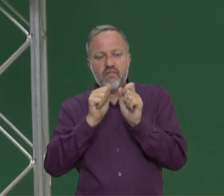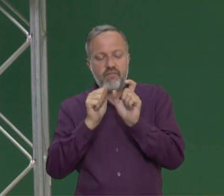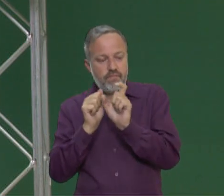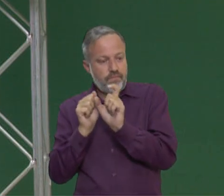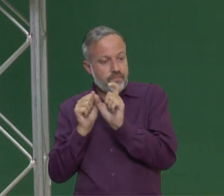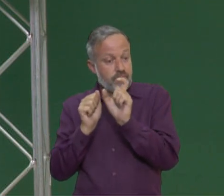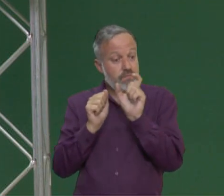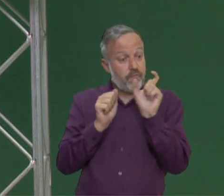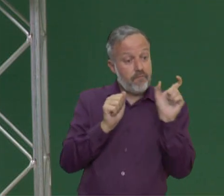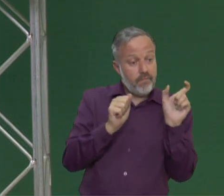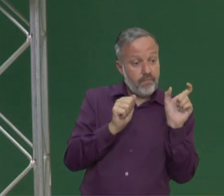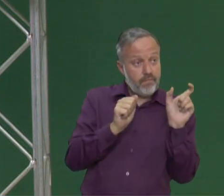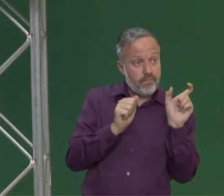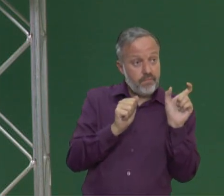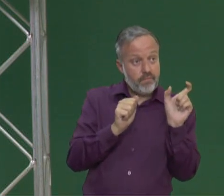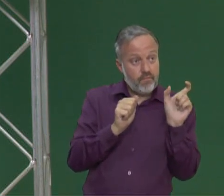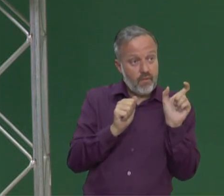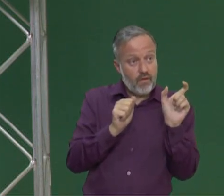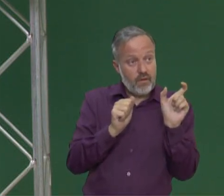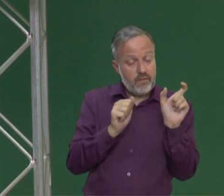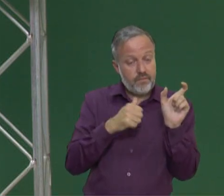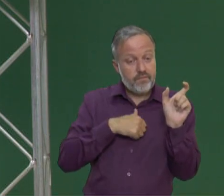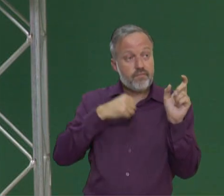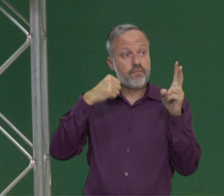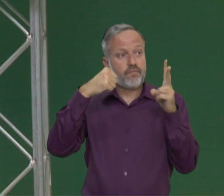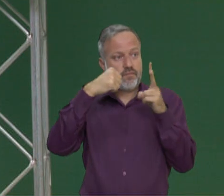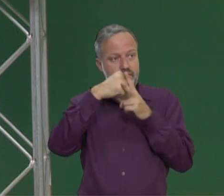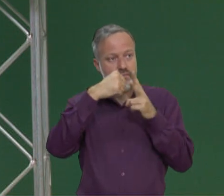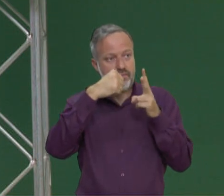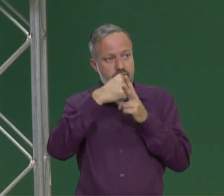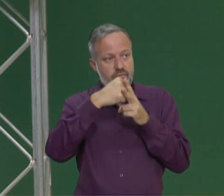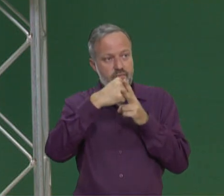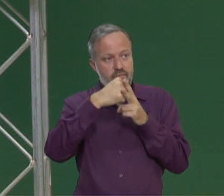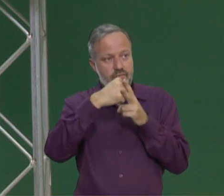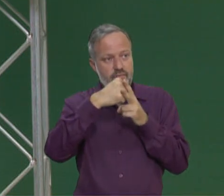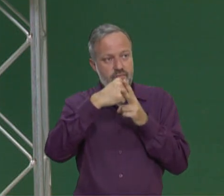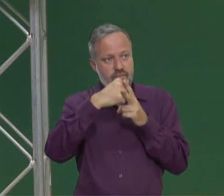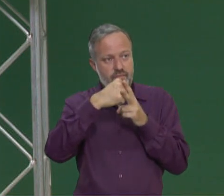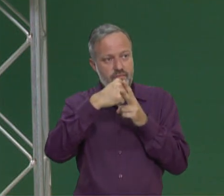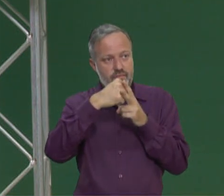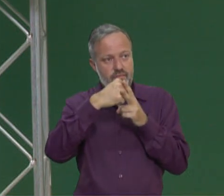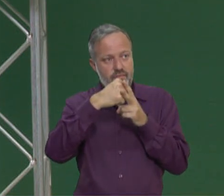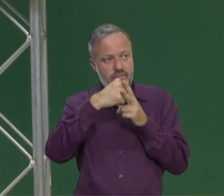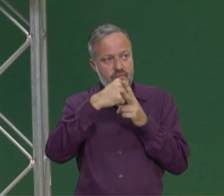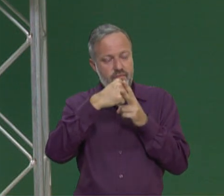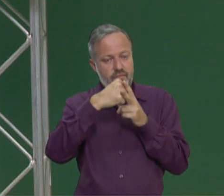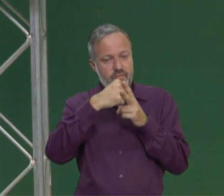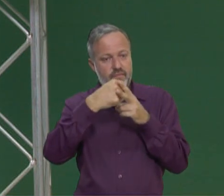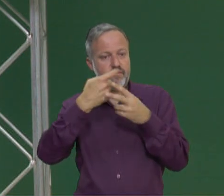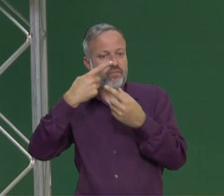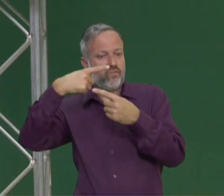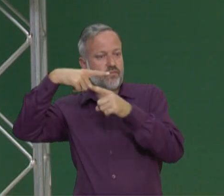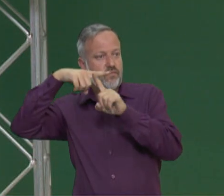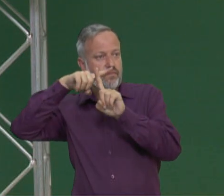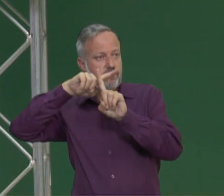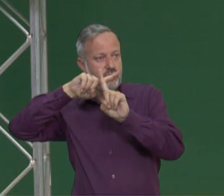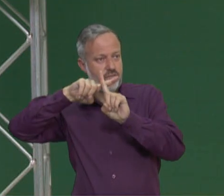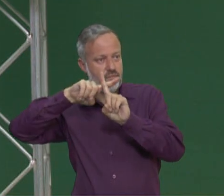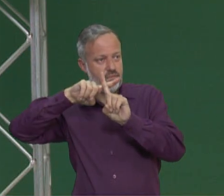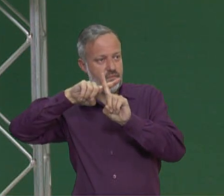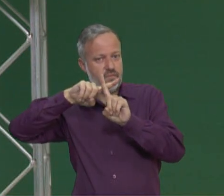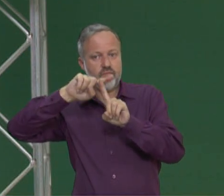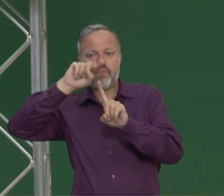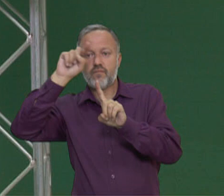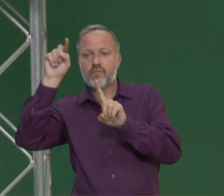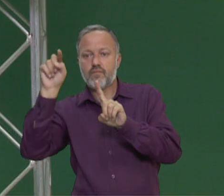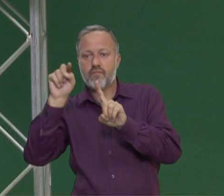do sujeito e então vem o verbo principal no particípio. E, por favor, não esqueça do question point, do